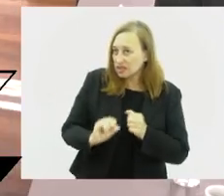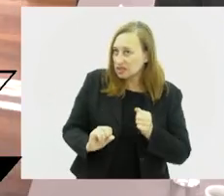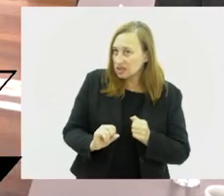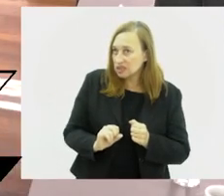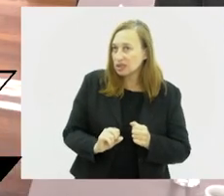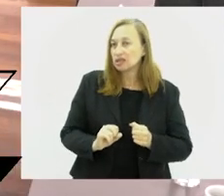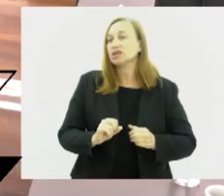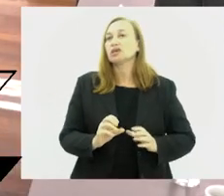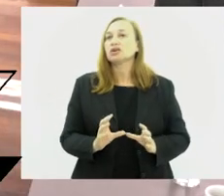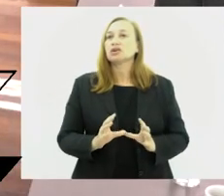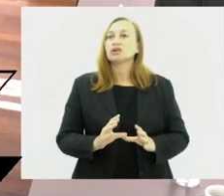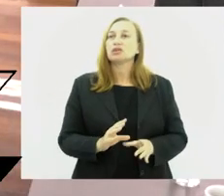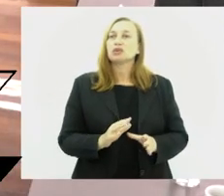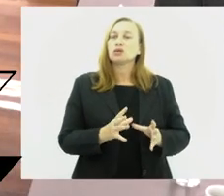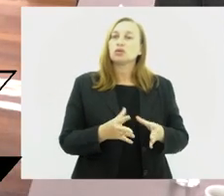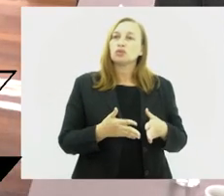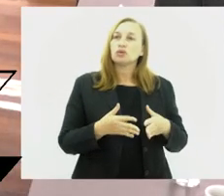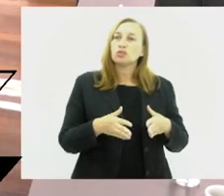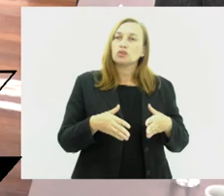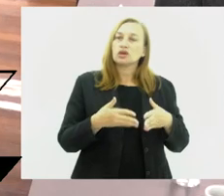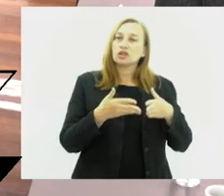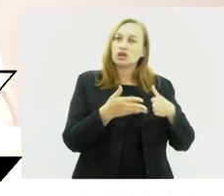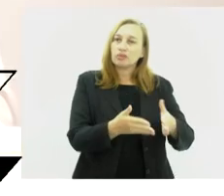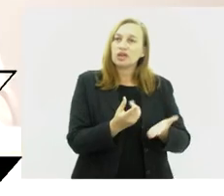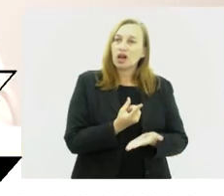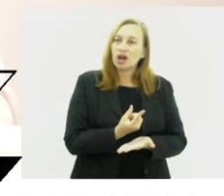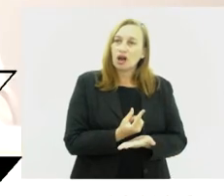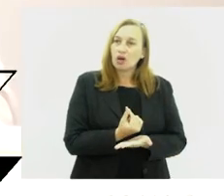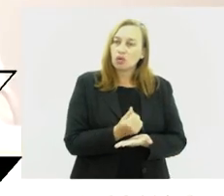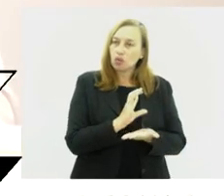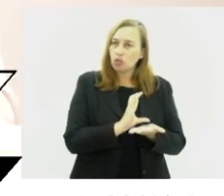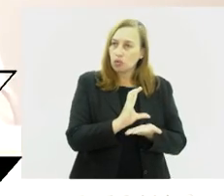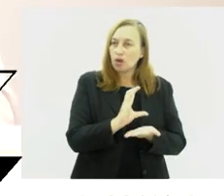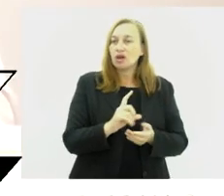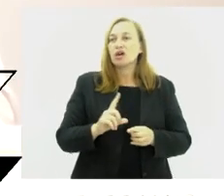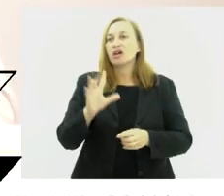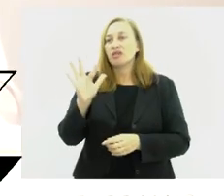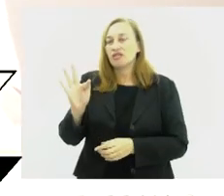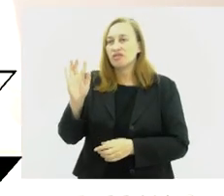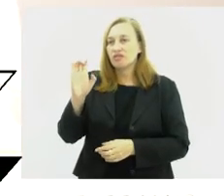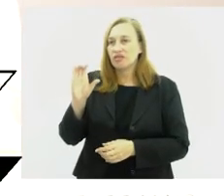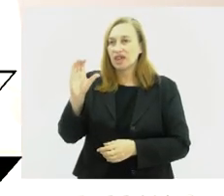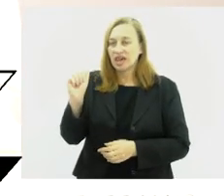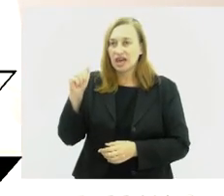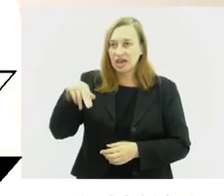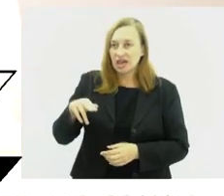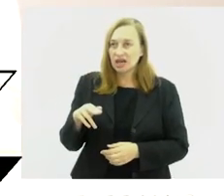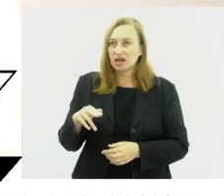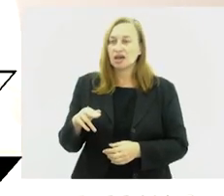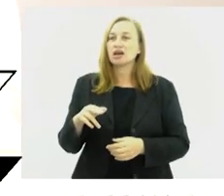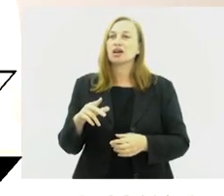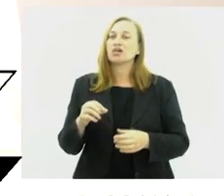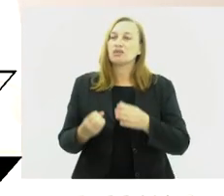uma fonte de custeio específica. Como o FECAM foi também criado na Constituição Estadual, ele tem aspectos que